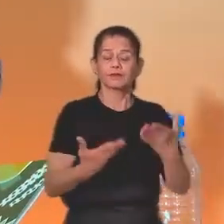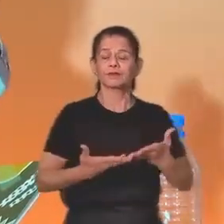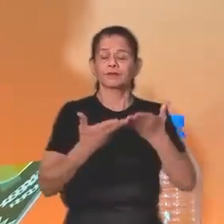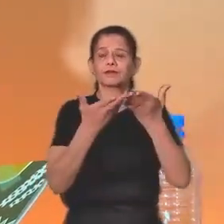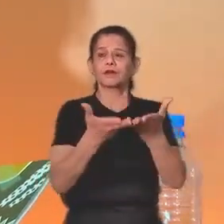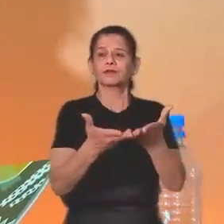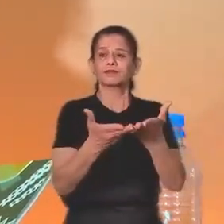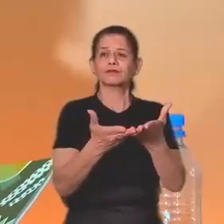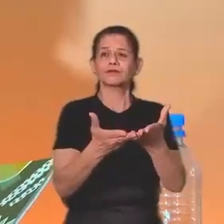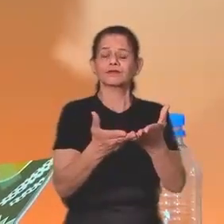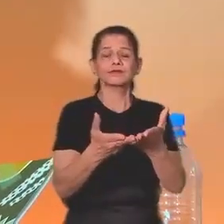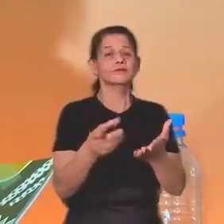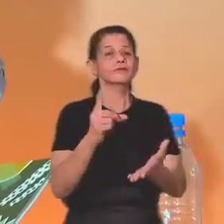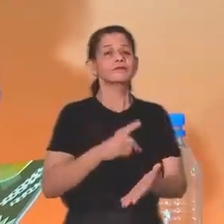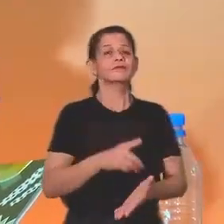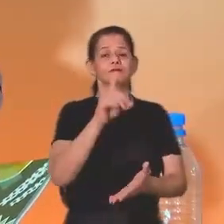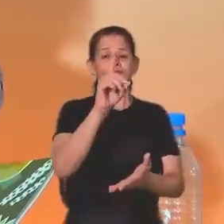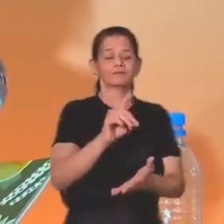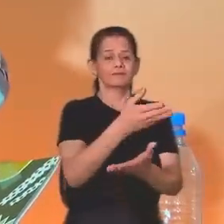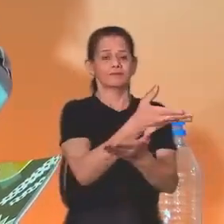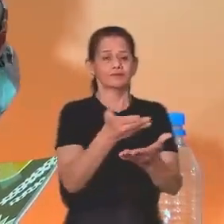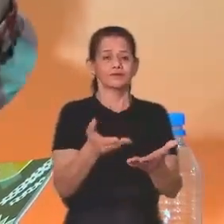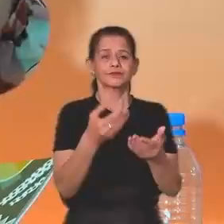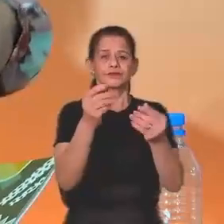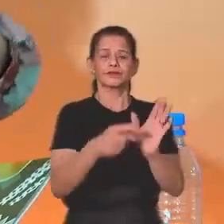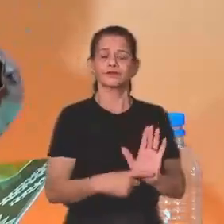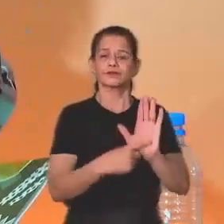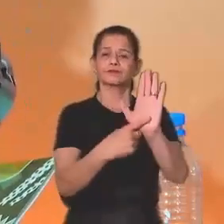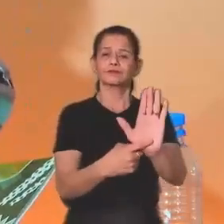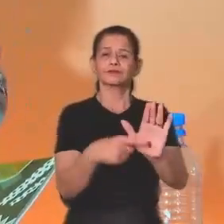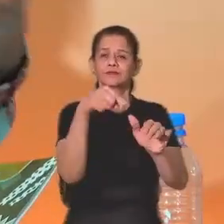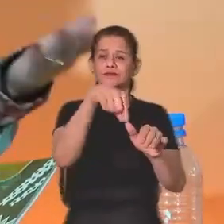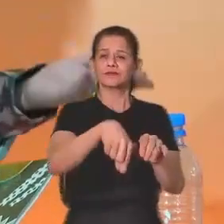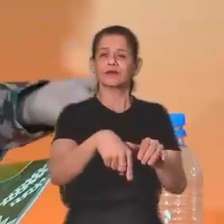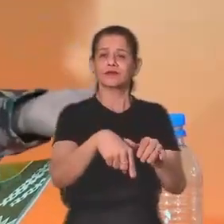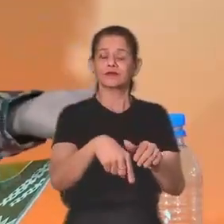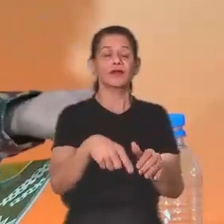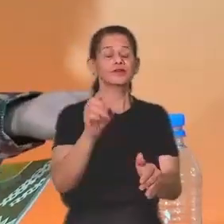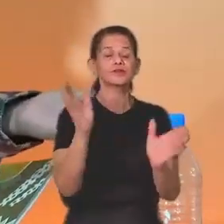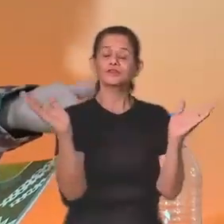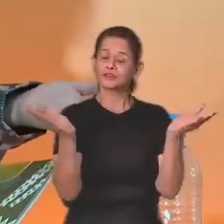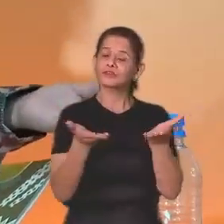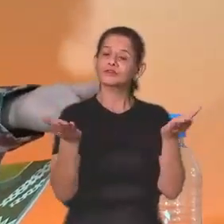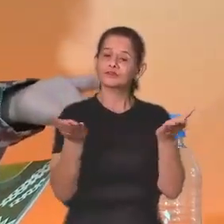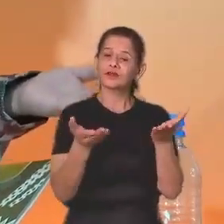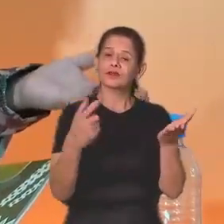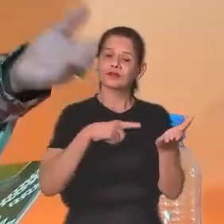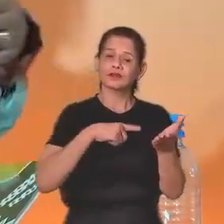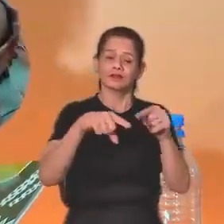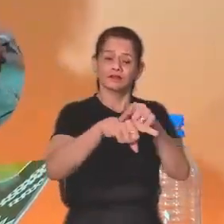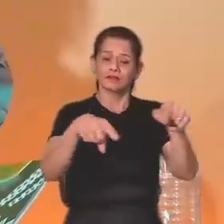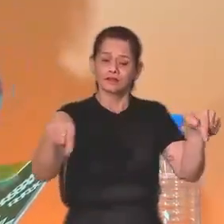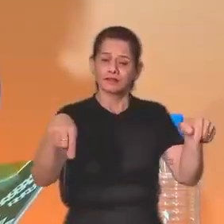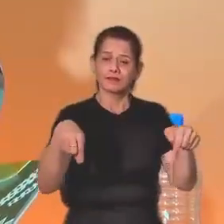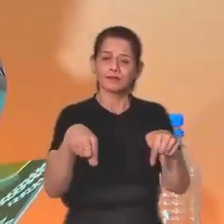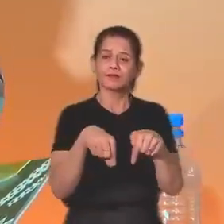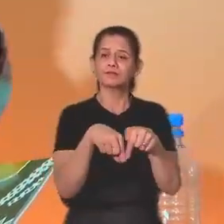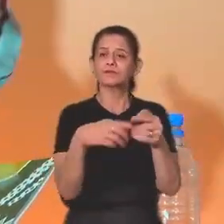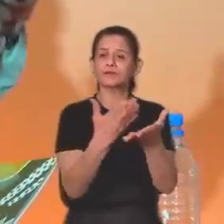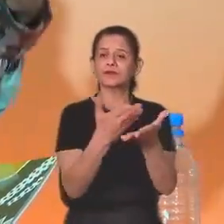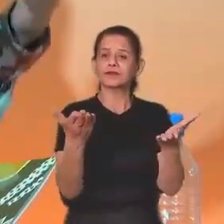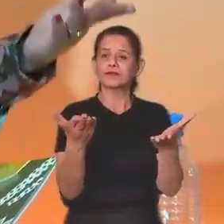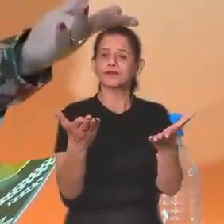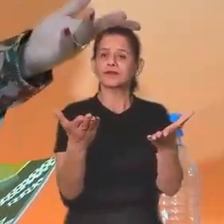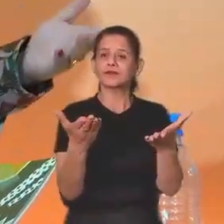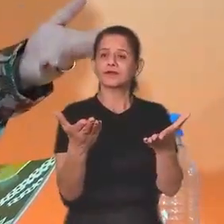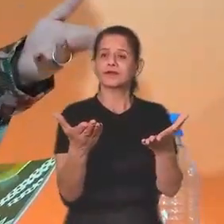não foi destinado às mulheres negras. Então, aqui também já é um espaço de resistência. É um espaço...